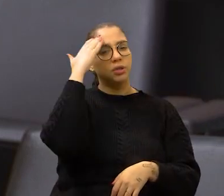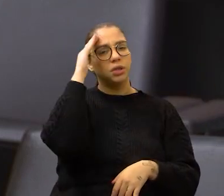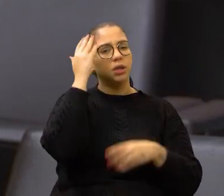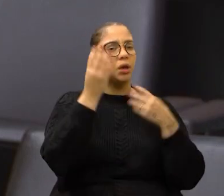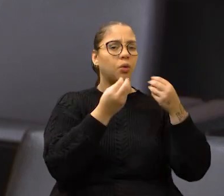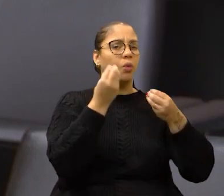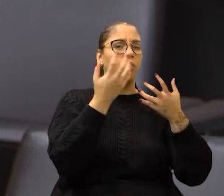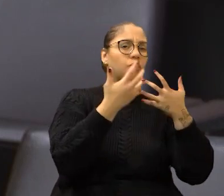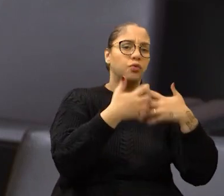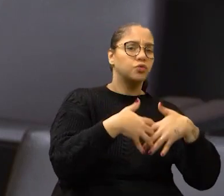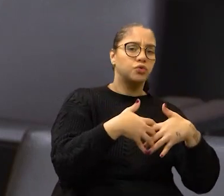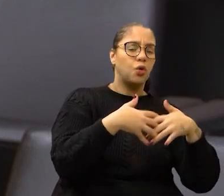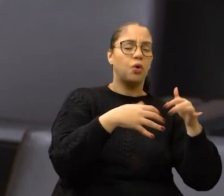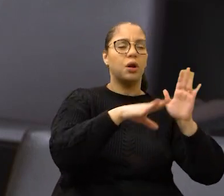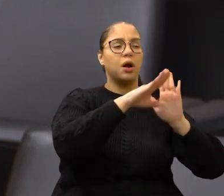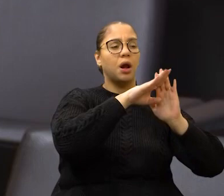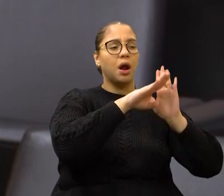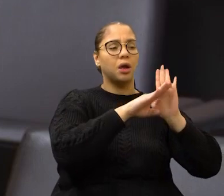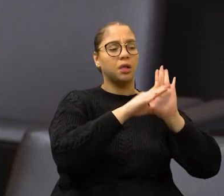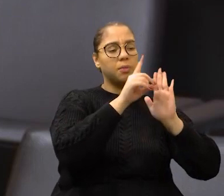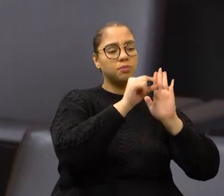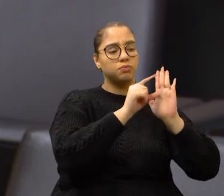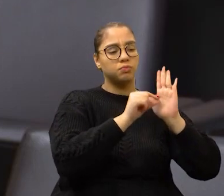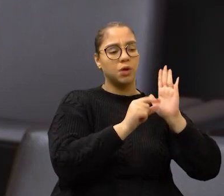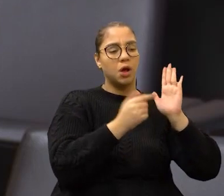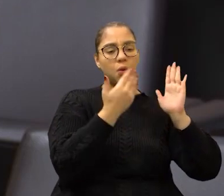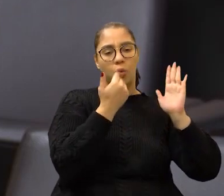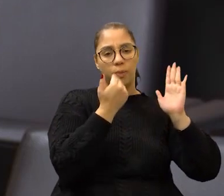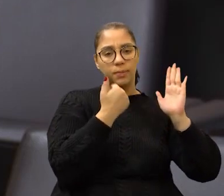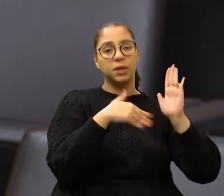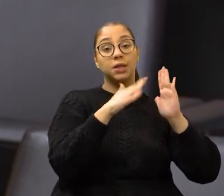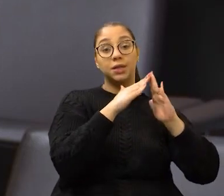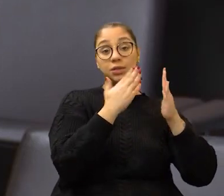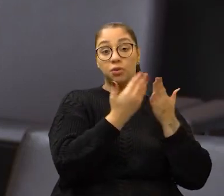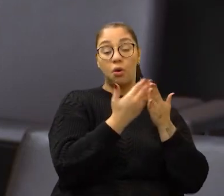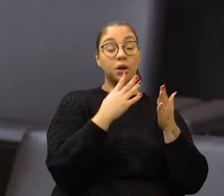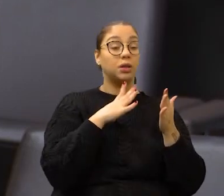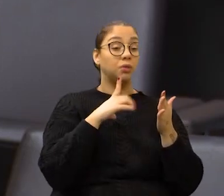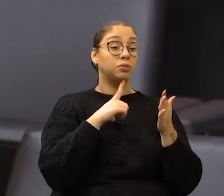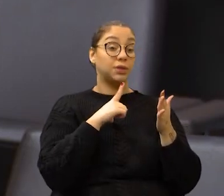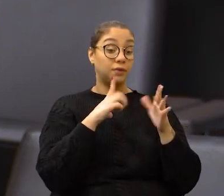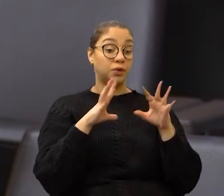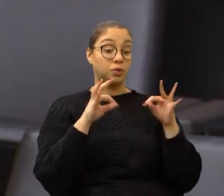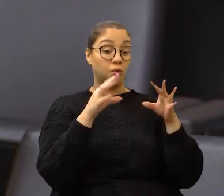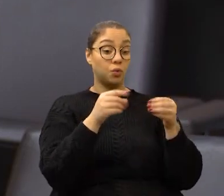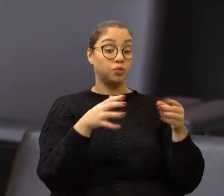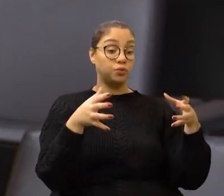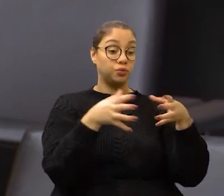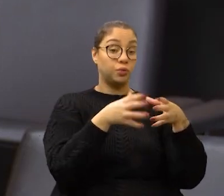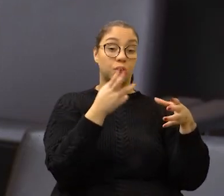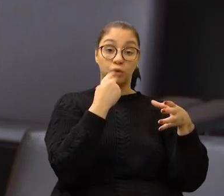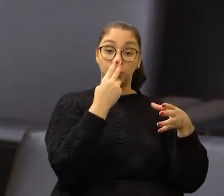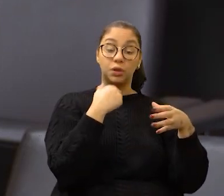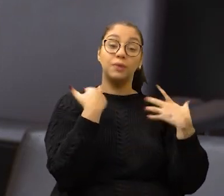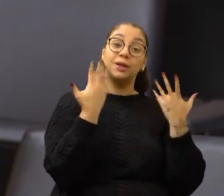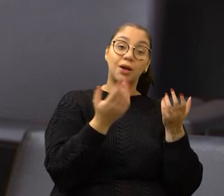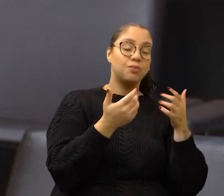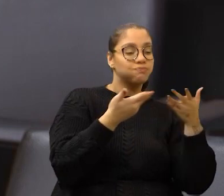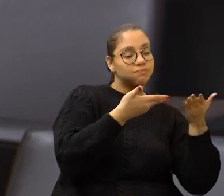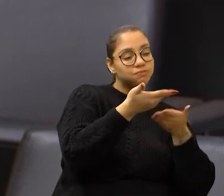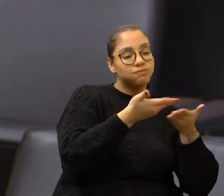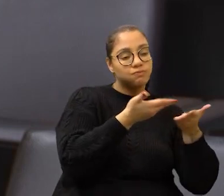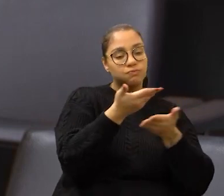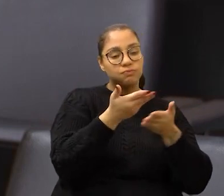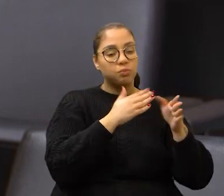gente entender como funciona o cardápio da escola. Então, todos os nutricionistas envolvidos, ali surgiu a ideia,